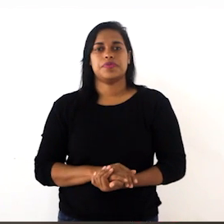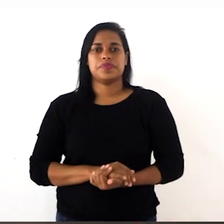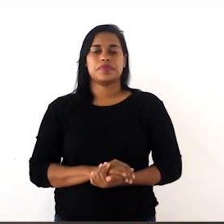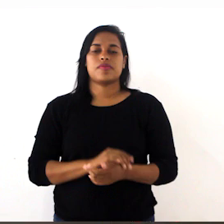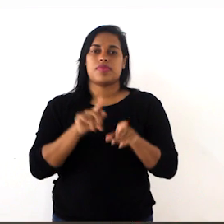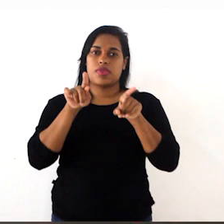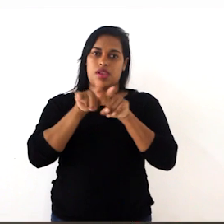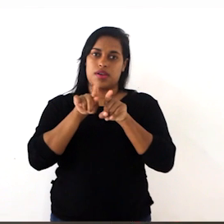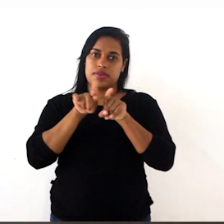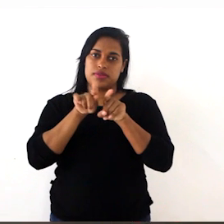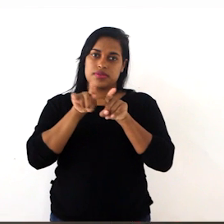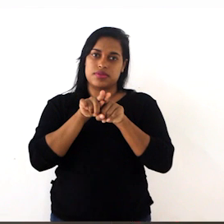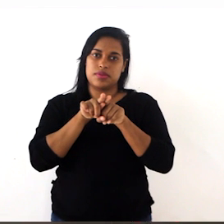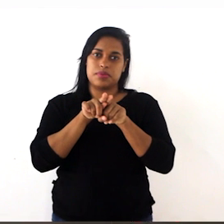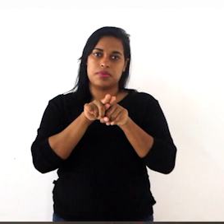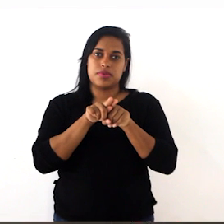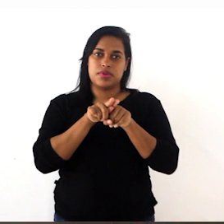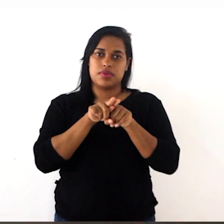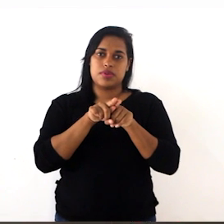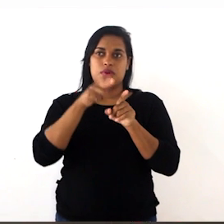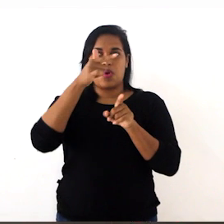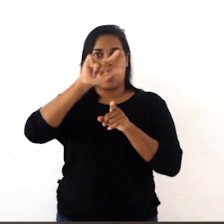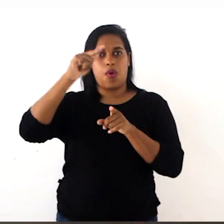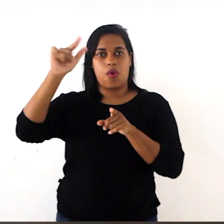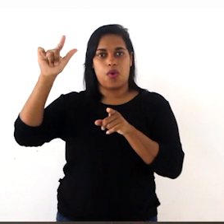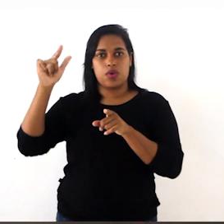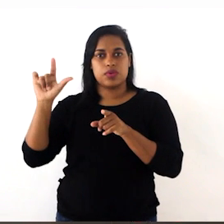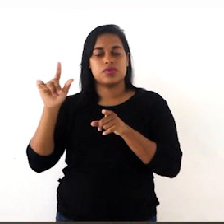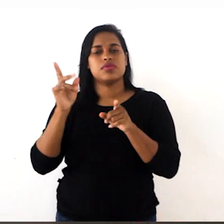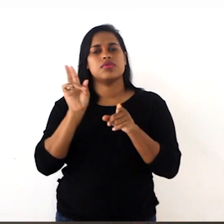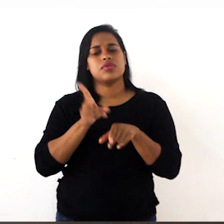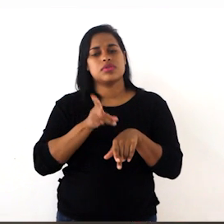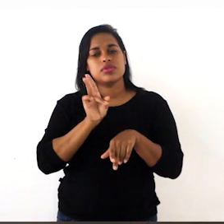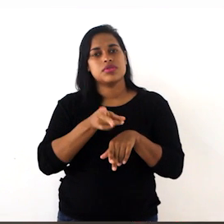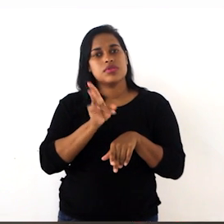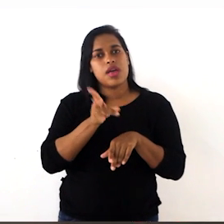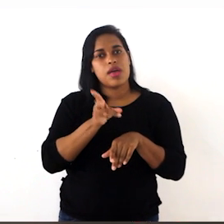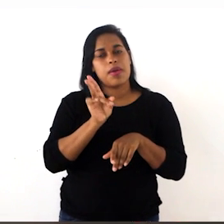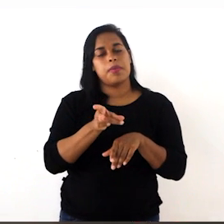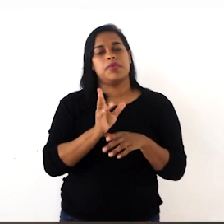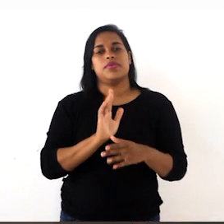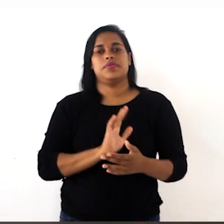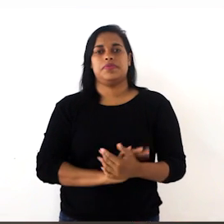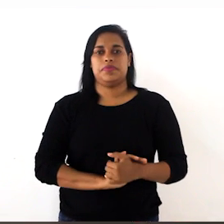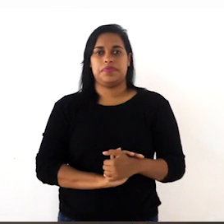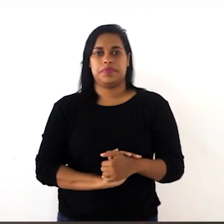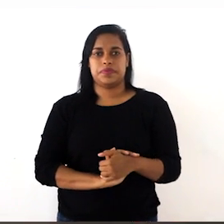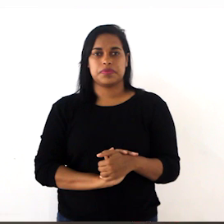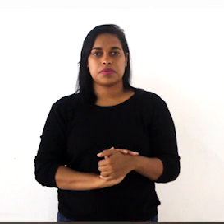E aqui o último a gente vai ser o botão de submit.